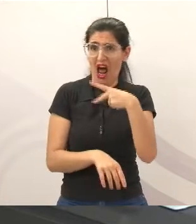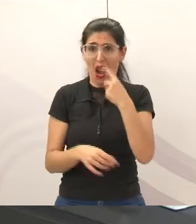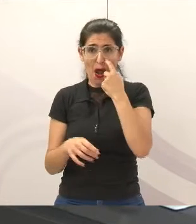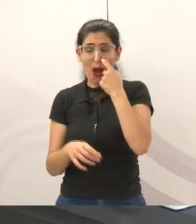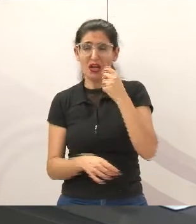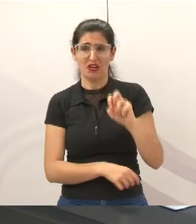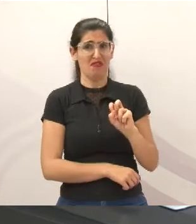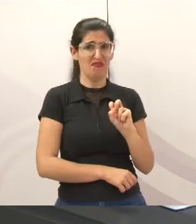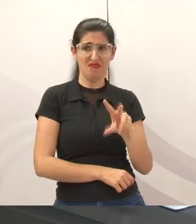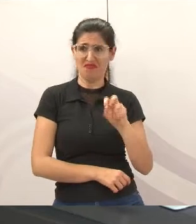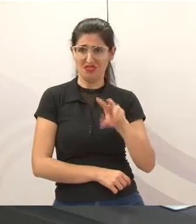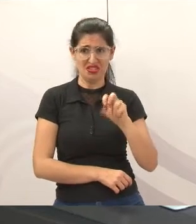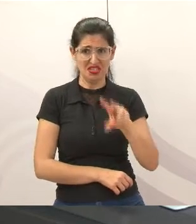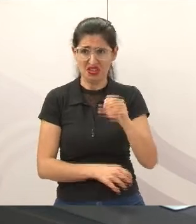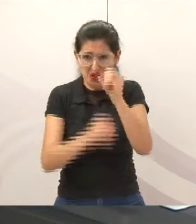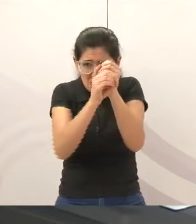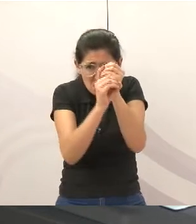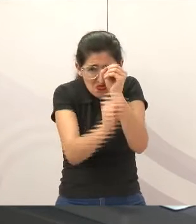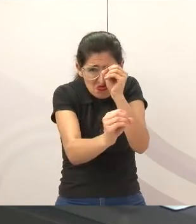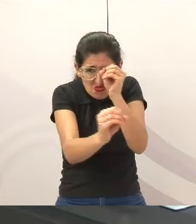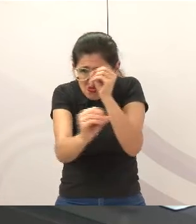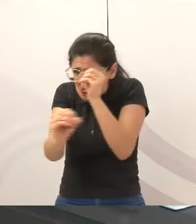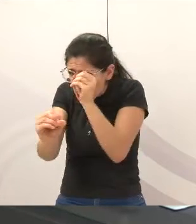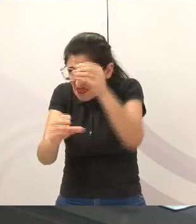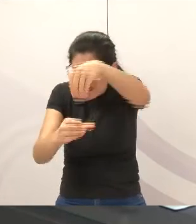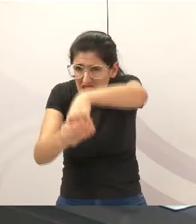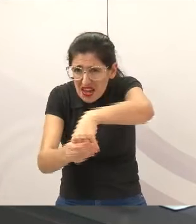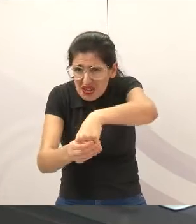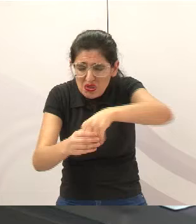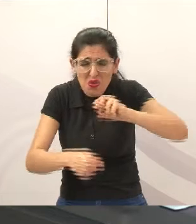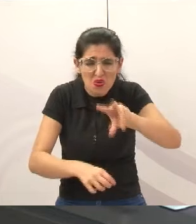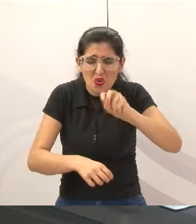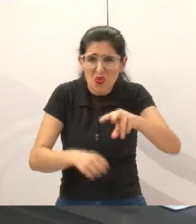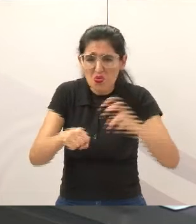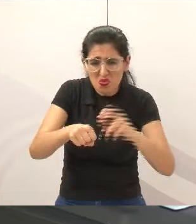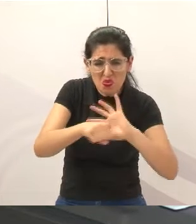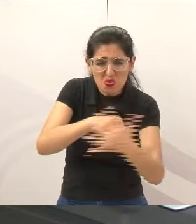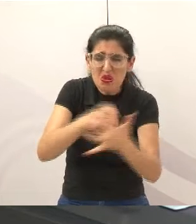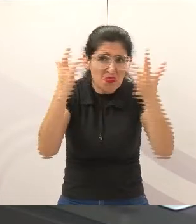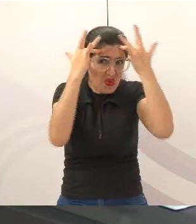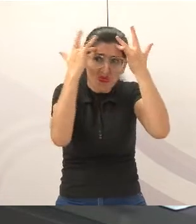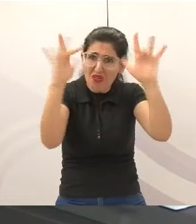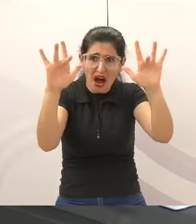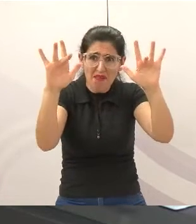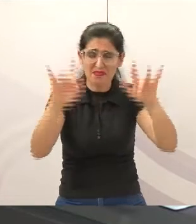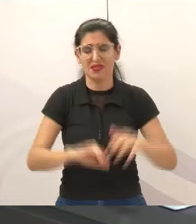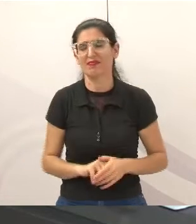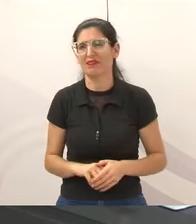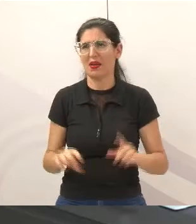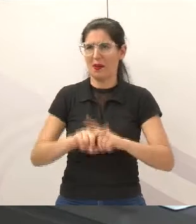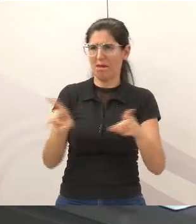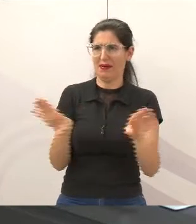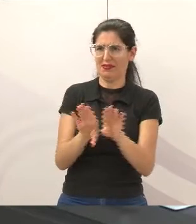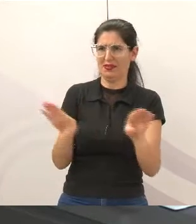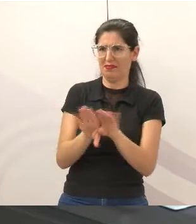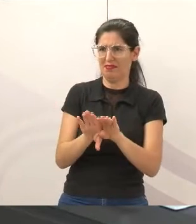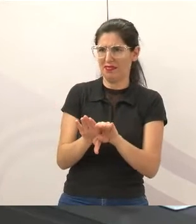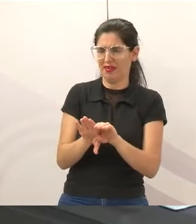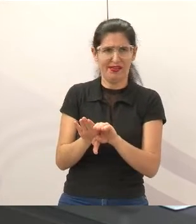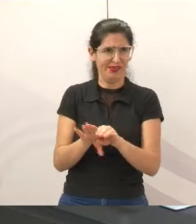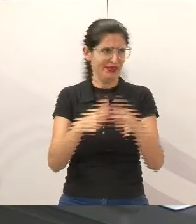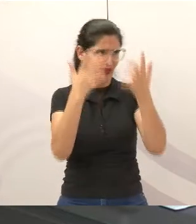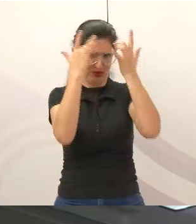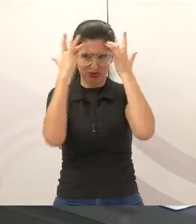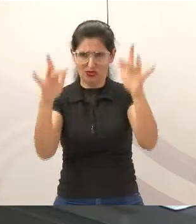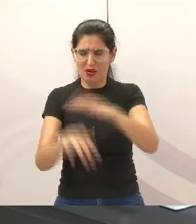tenha saído de um laboratório chinês. Mas ele fala que também não tem evidência que o vírus tenha saído lá do mercado de frutos